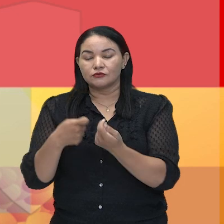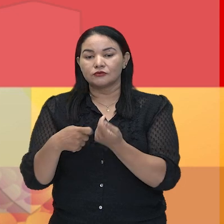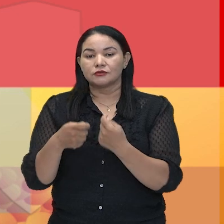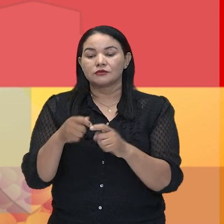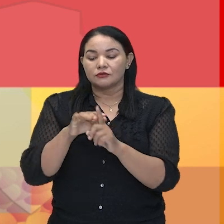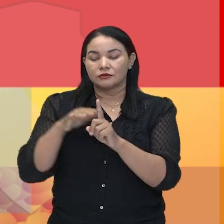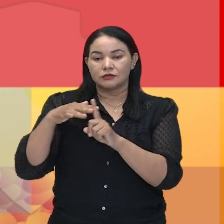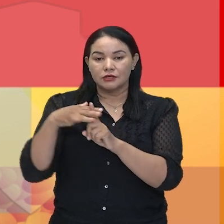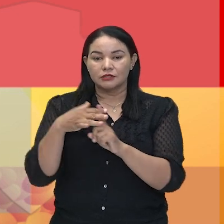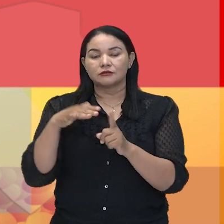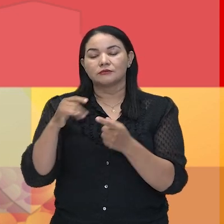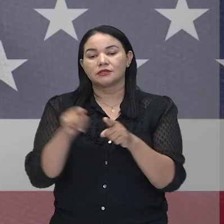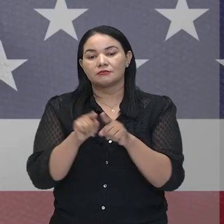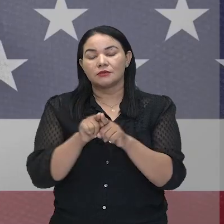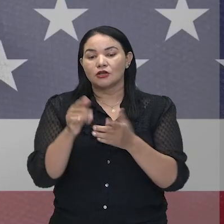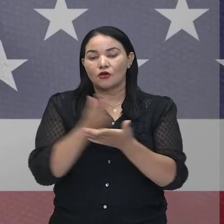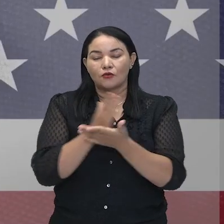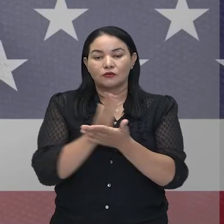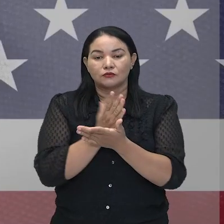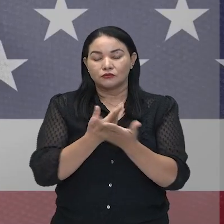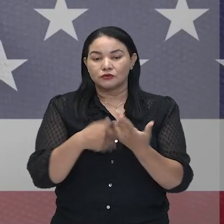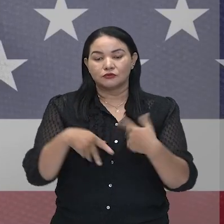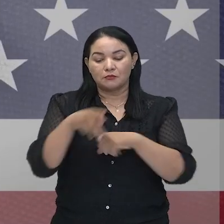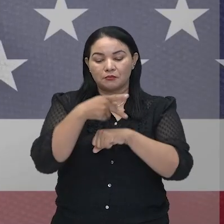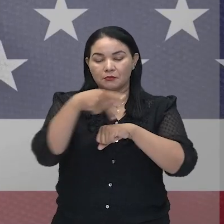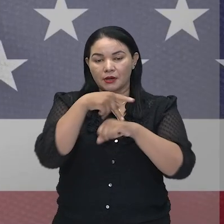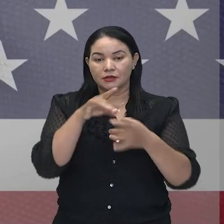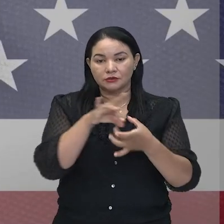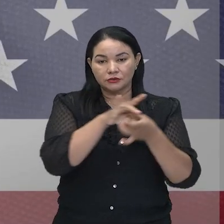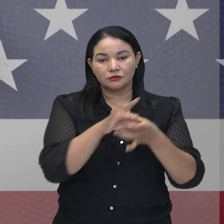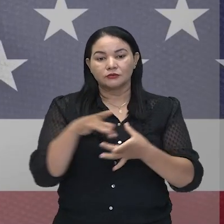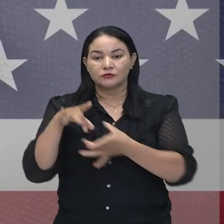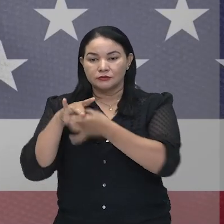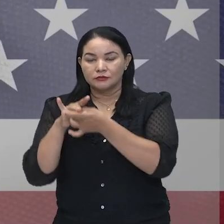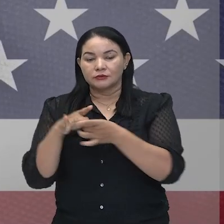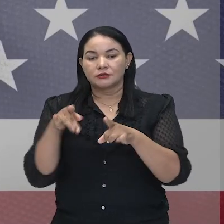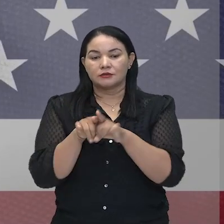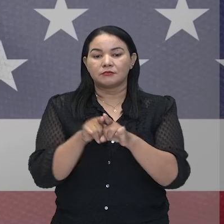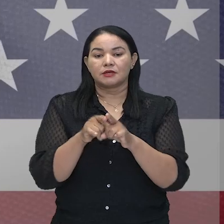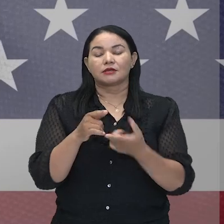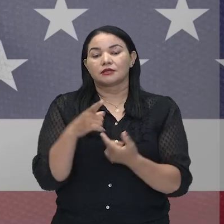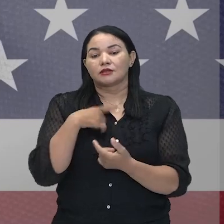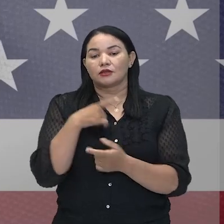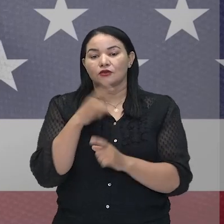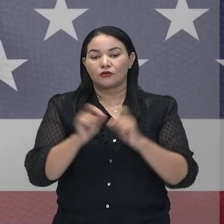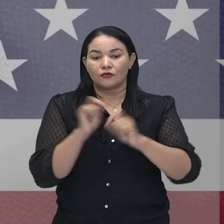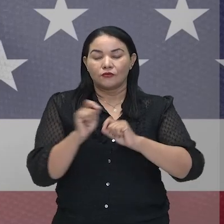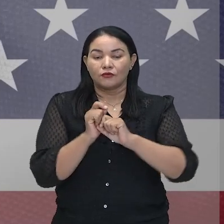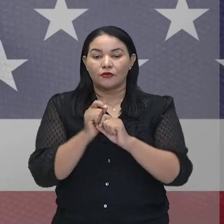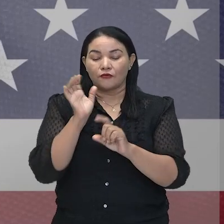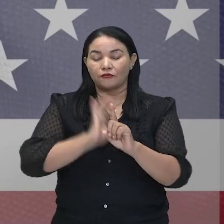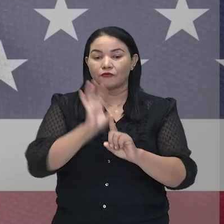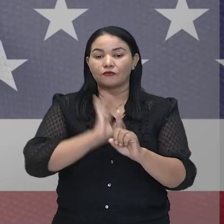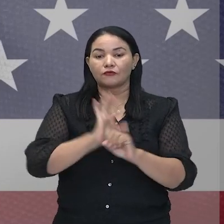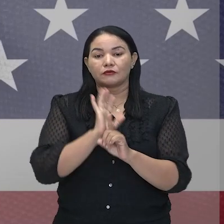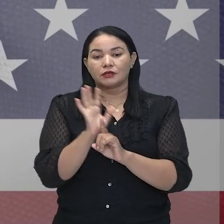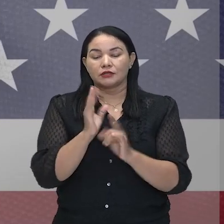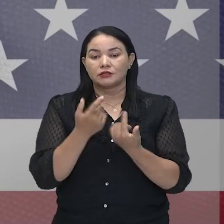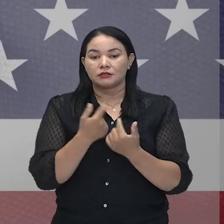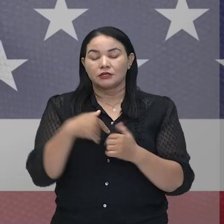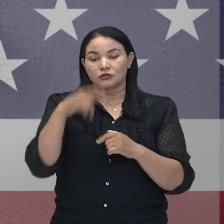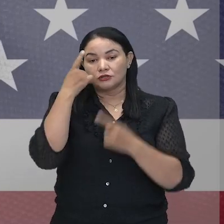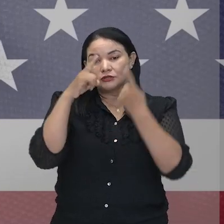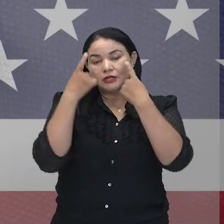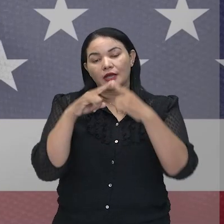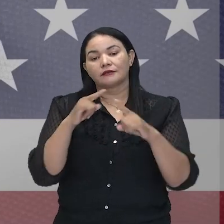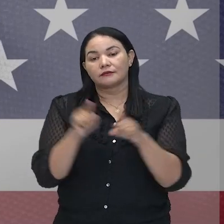aí ter alguns países aonde eles vão fazer aí, não é mesmo, a sua influência ideológica. Então,